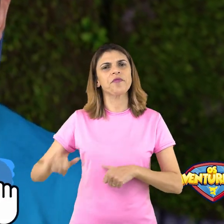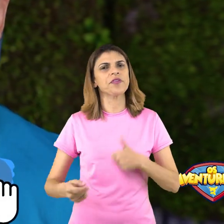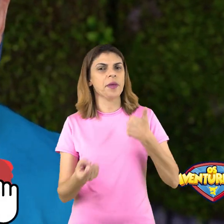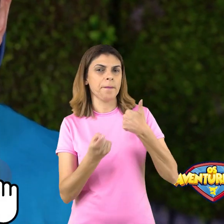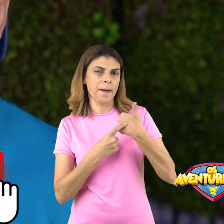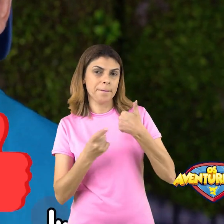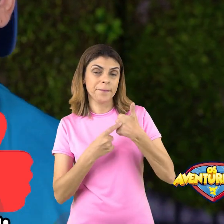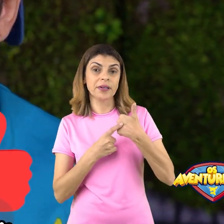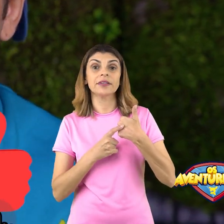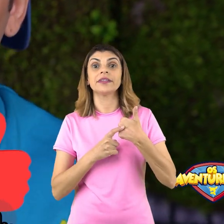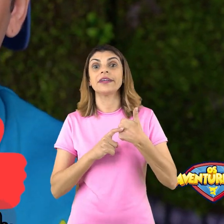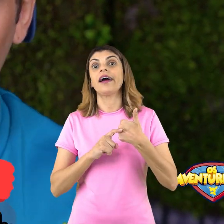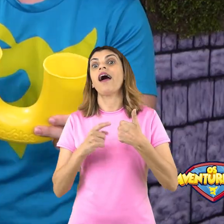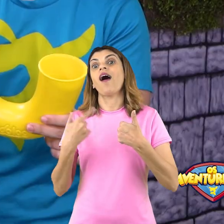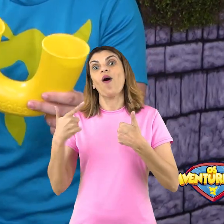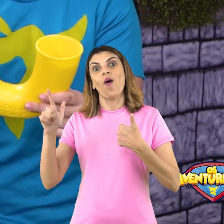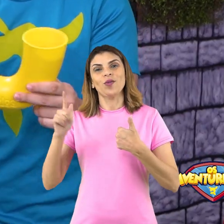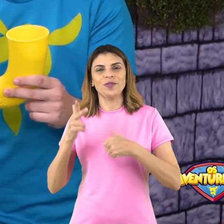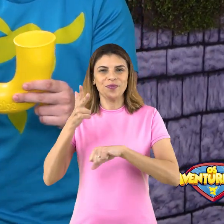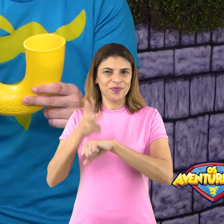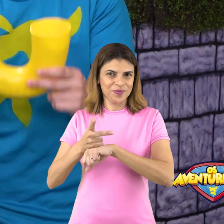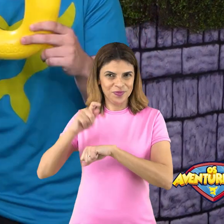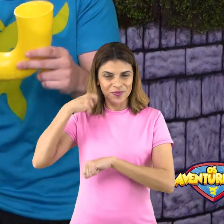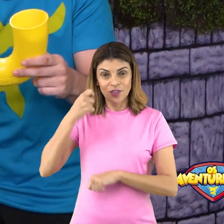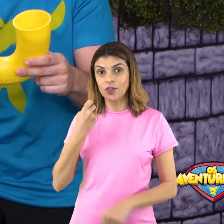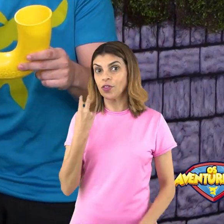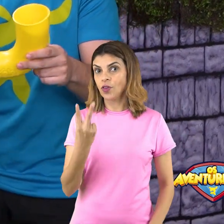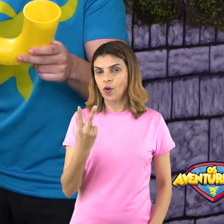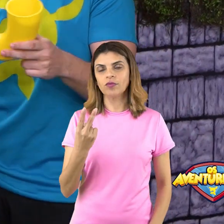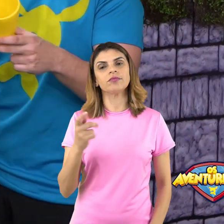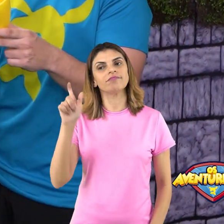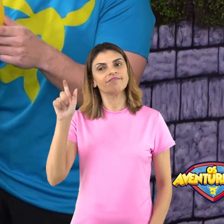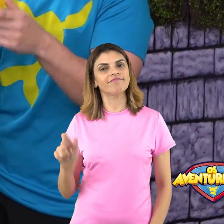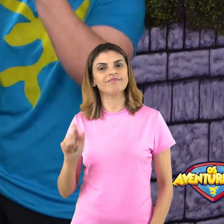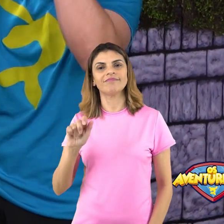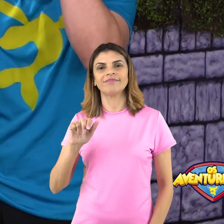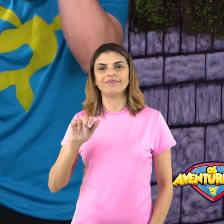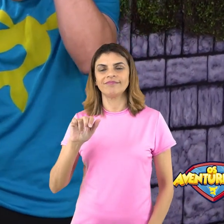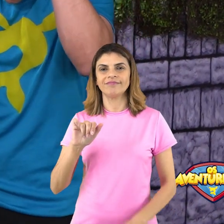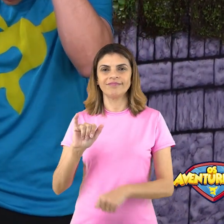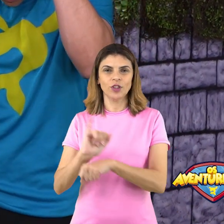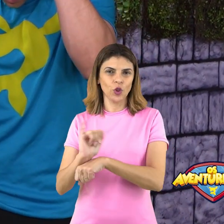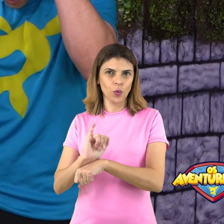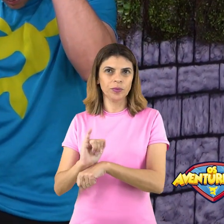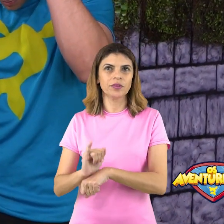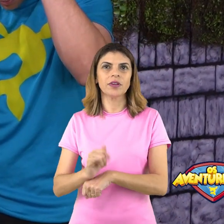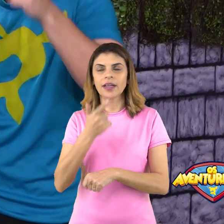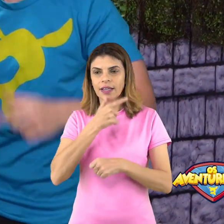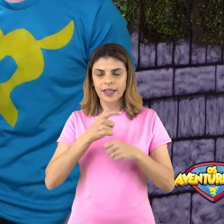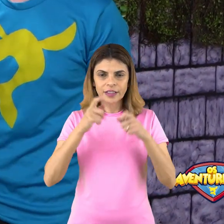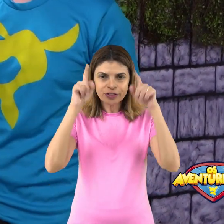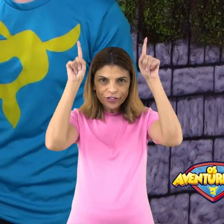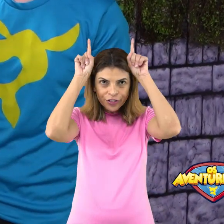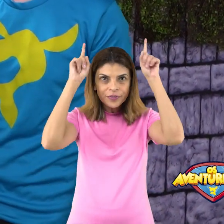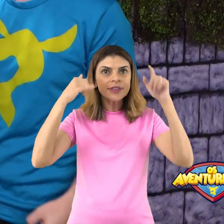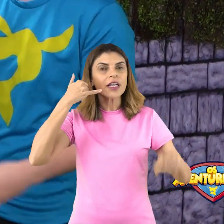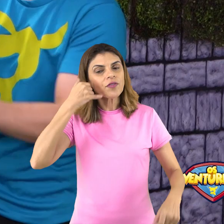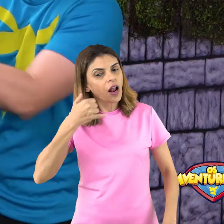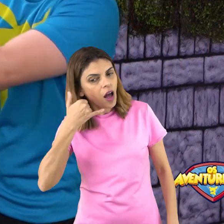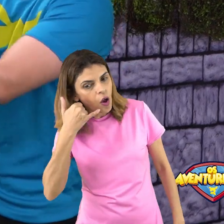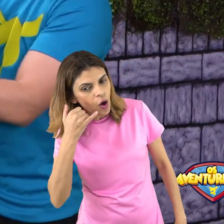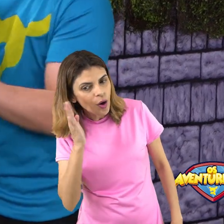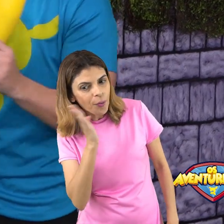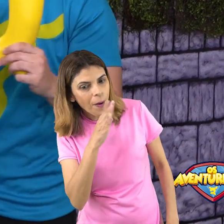a parte 2 desses vídeos de desafio aqui com os aventureiros virando youtubers. Você ganhou um chifre, né? Ganhei o telefone também, peraí. Alô, doutor